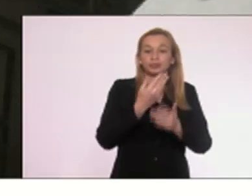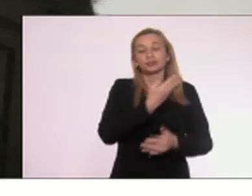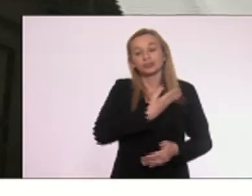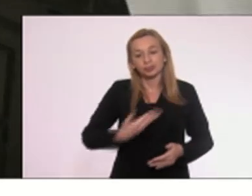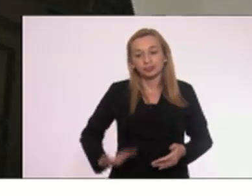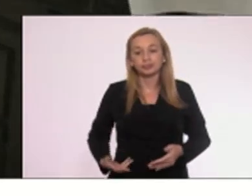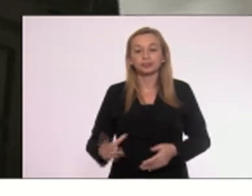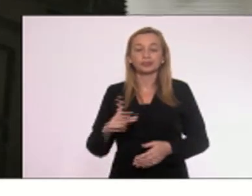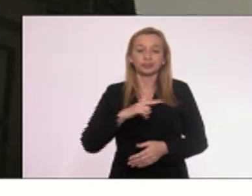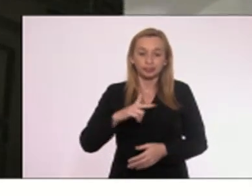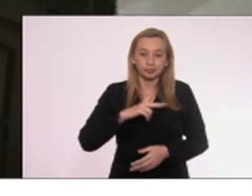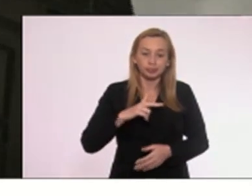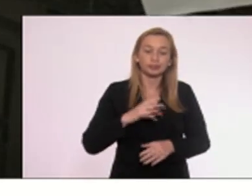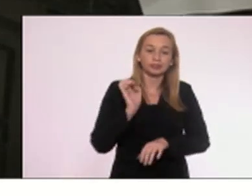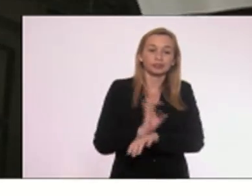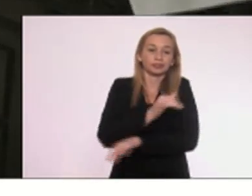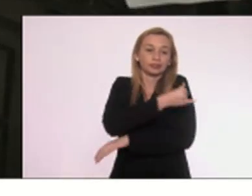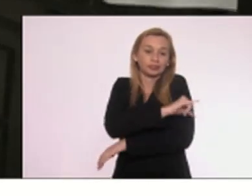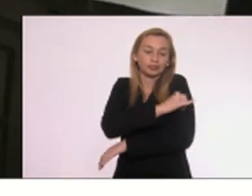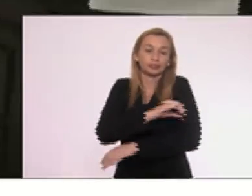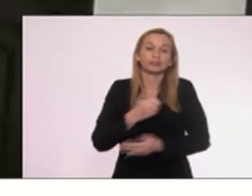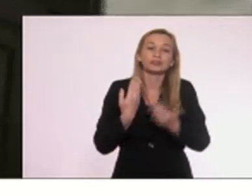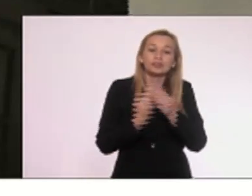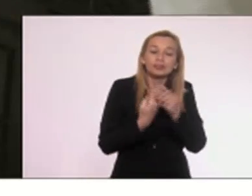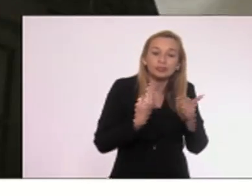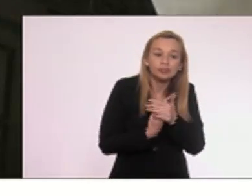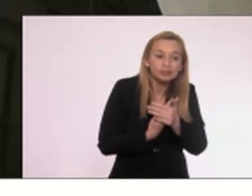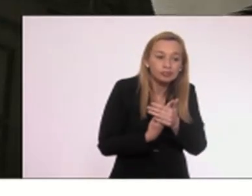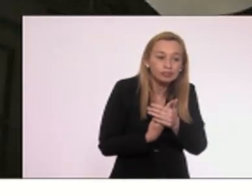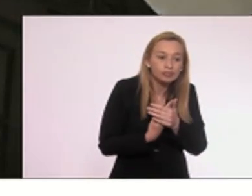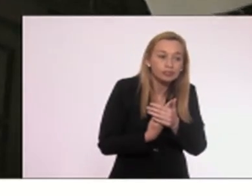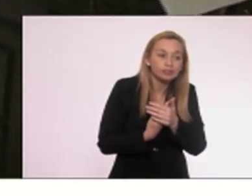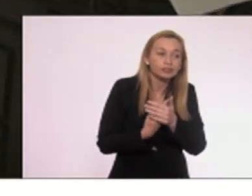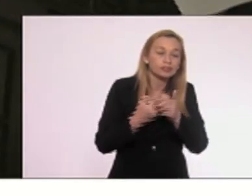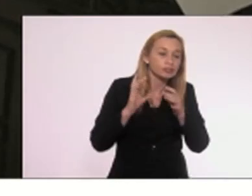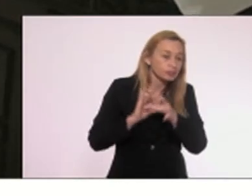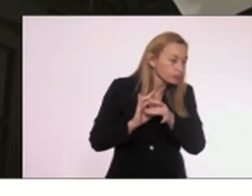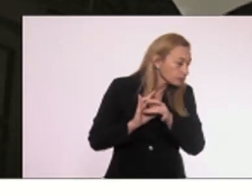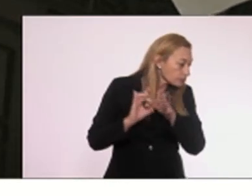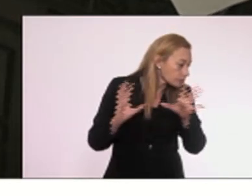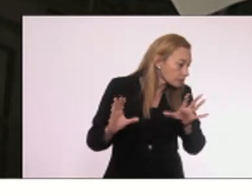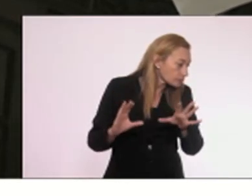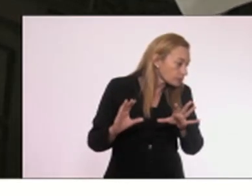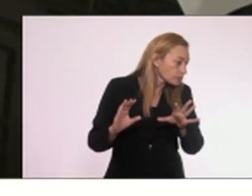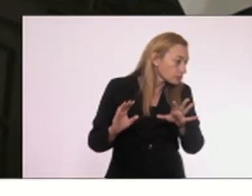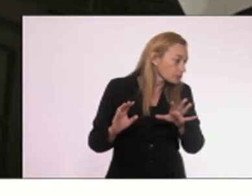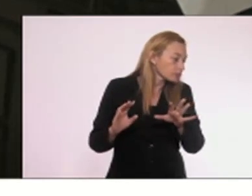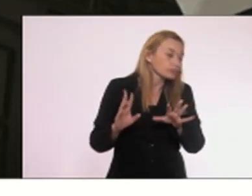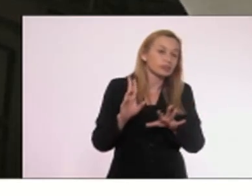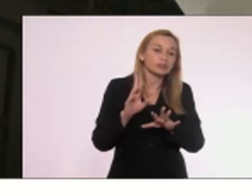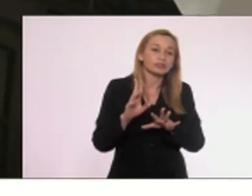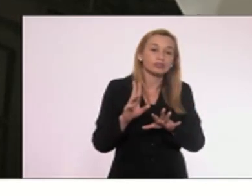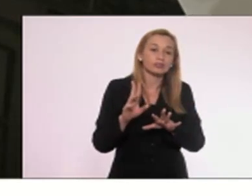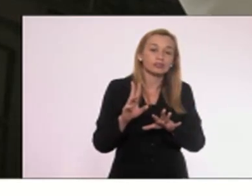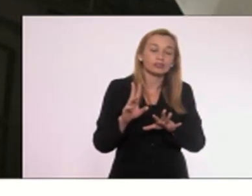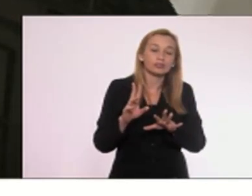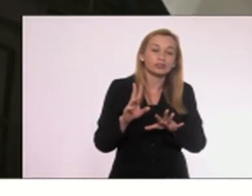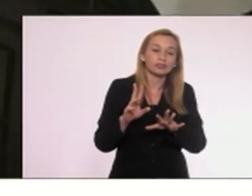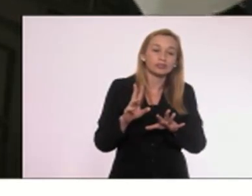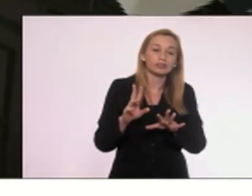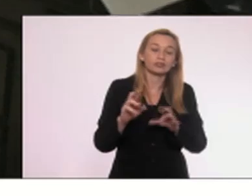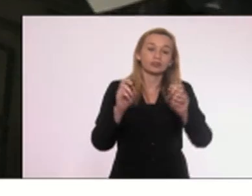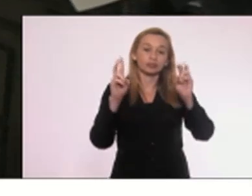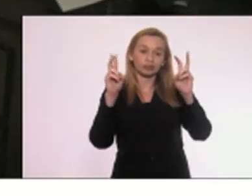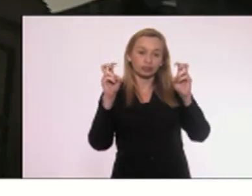do Estado do Rio de Janeiro o estudo referente à dependência de substâncias entorpecentes ou psíquicas e